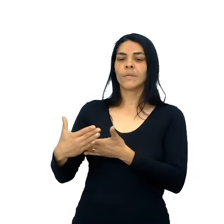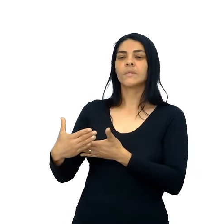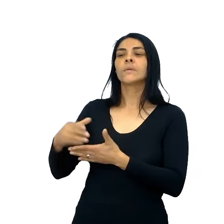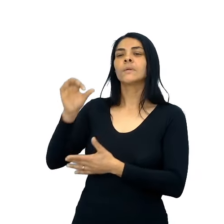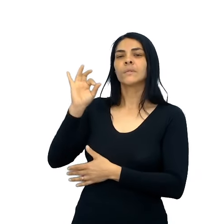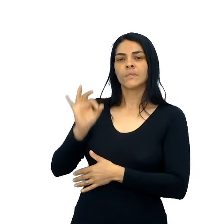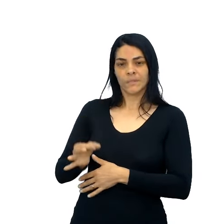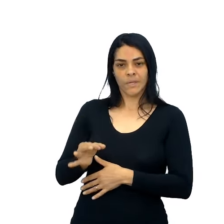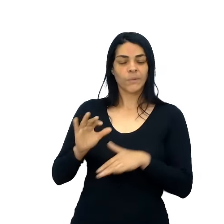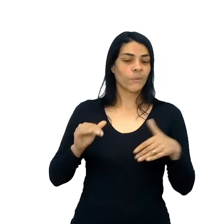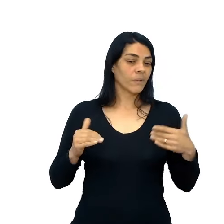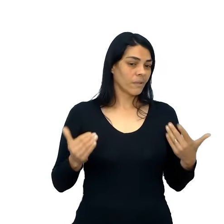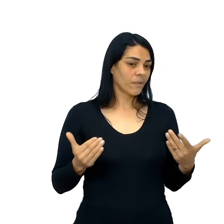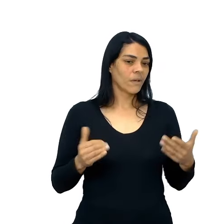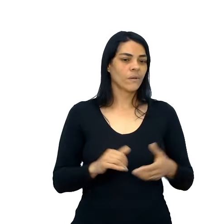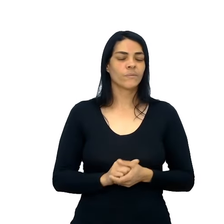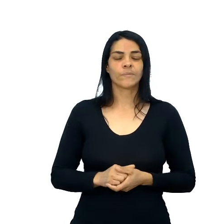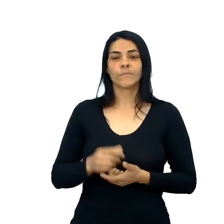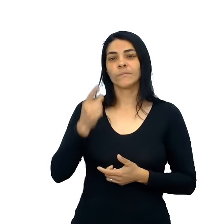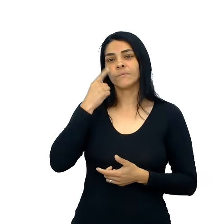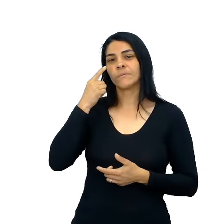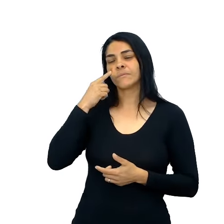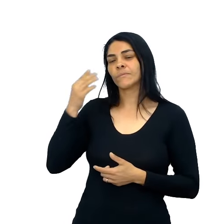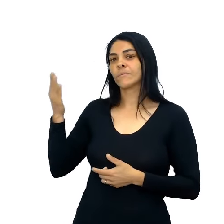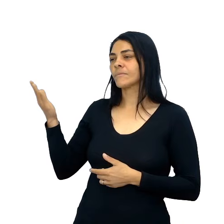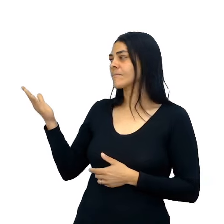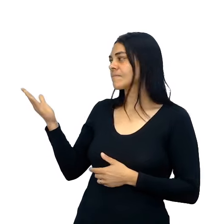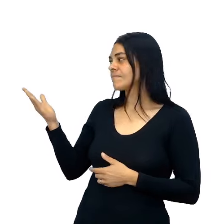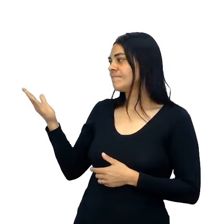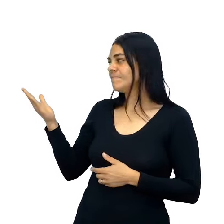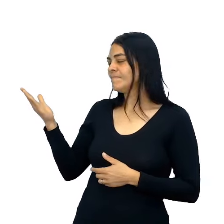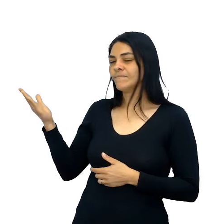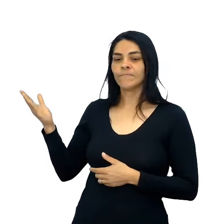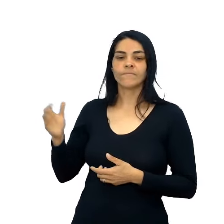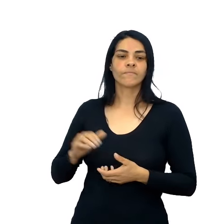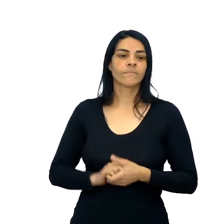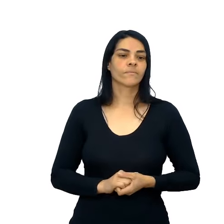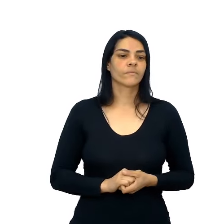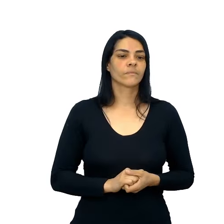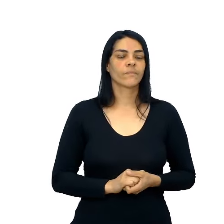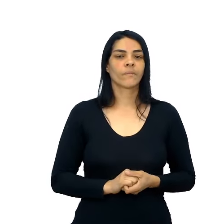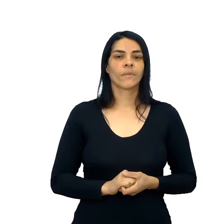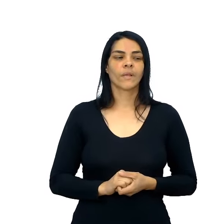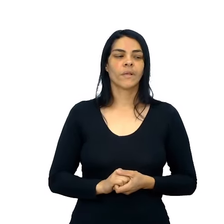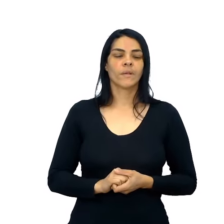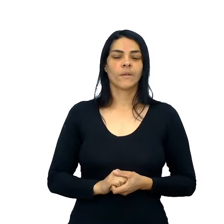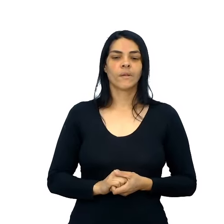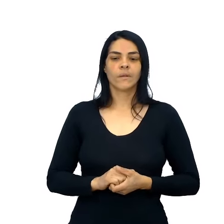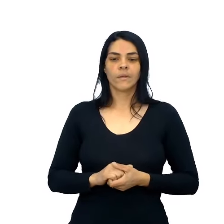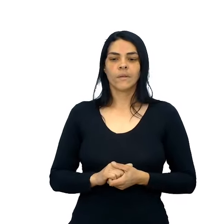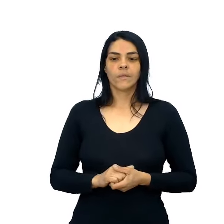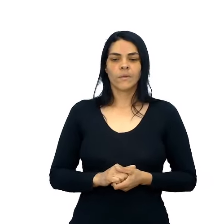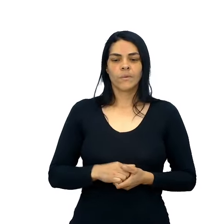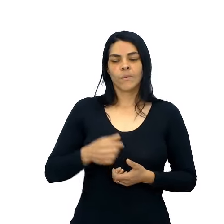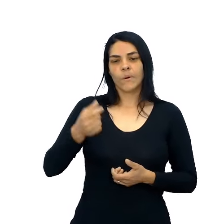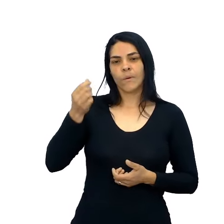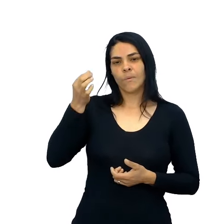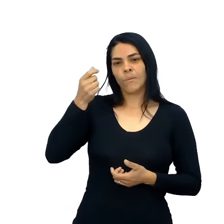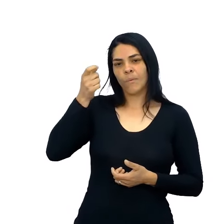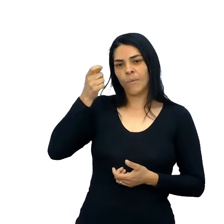Correto? Então, vamos ver o que é que nós temos aqui agora. Olha, nós vamos analisar com